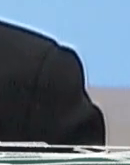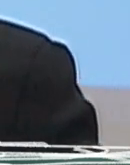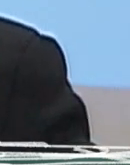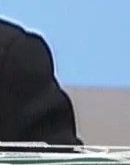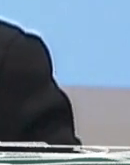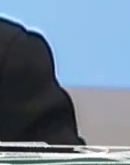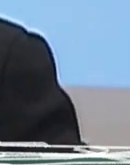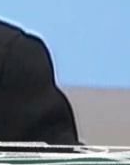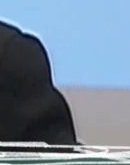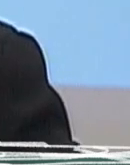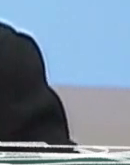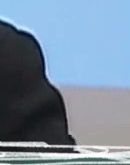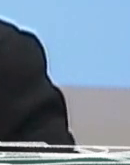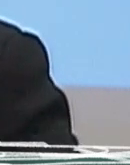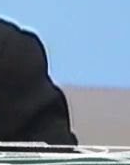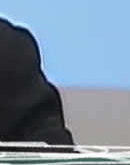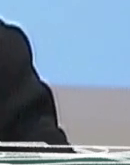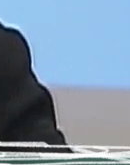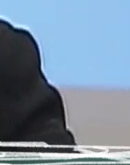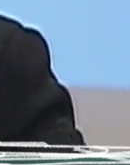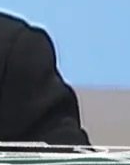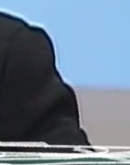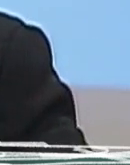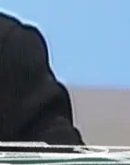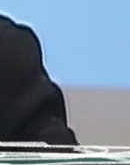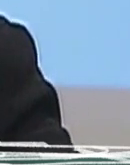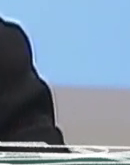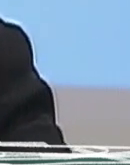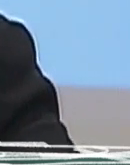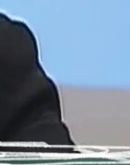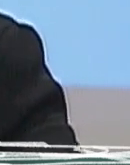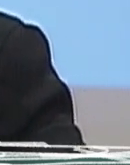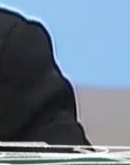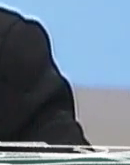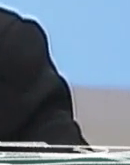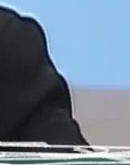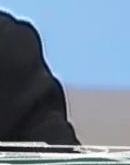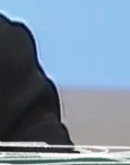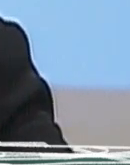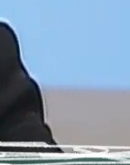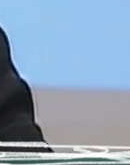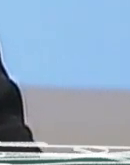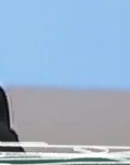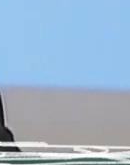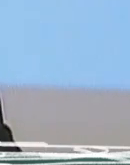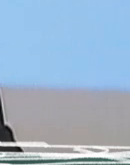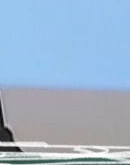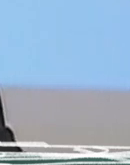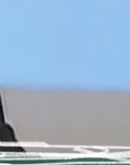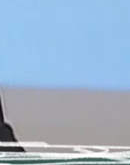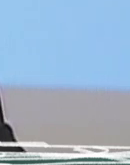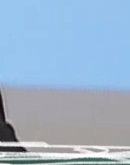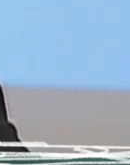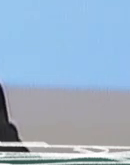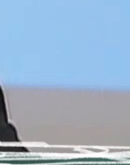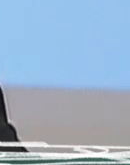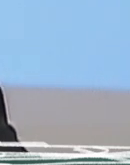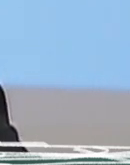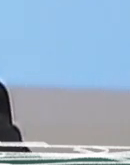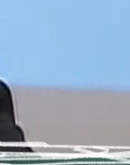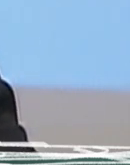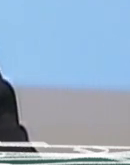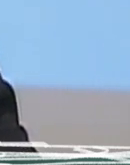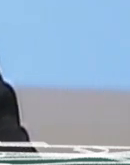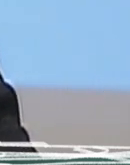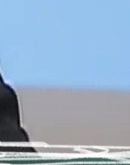Professor Etienne, no início do seu programa de trabalho, o senhor defende que a universidade deve permitir o acesso dos